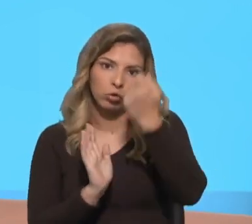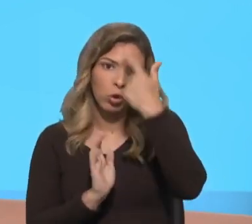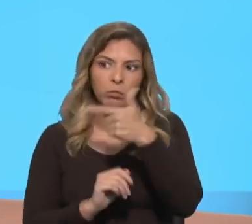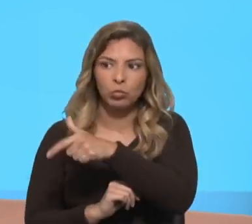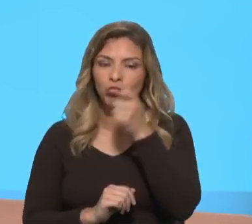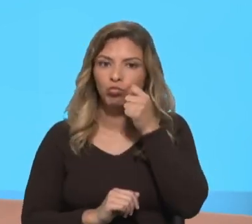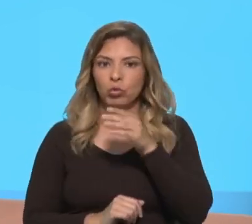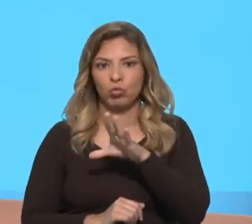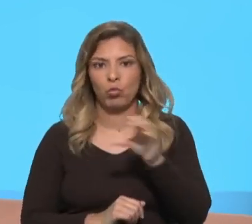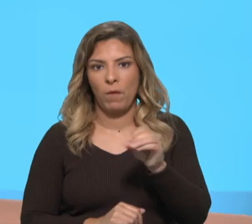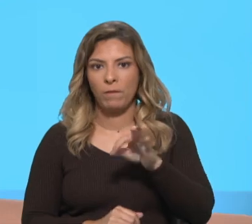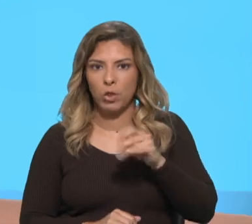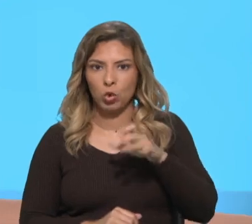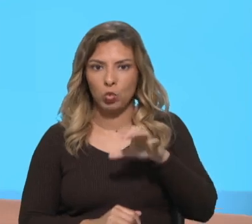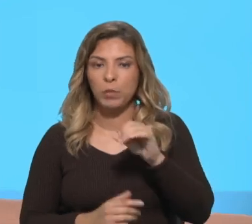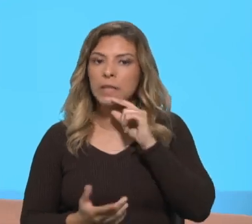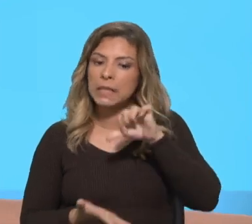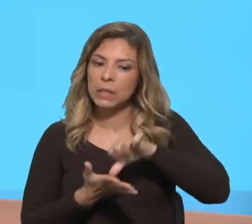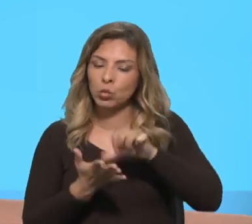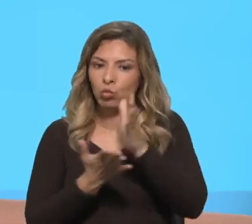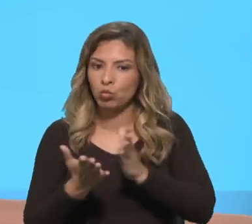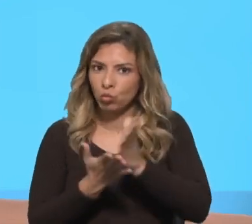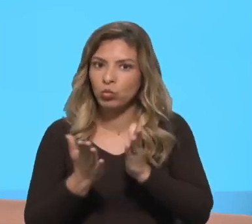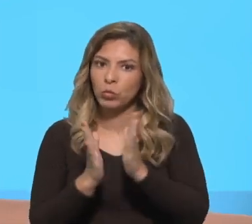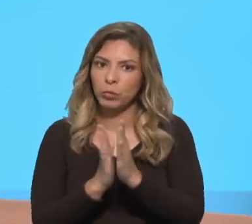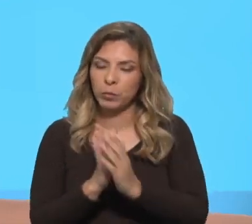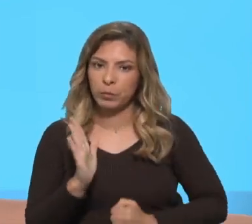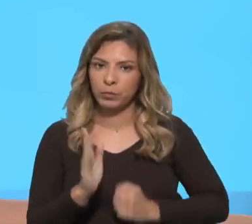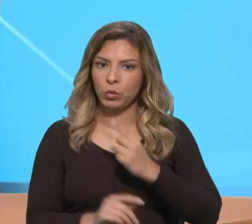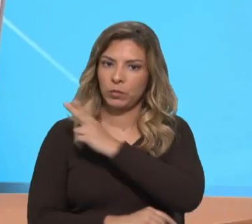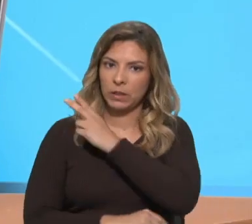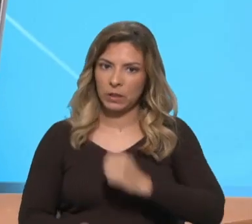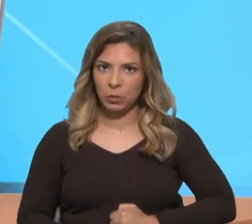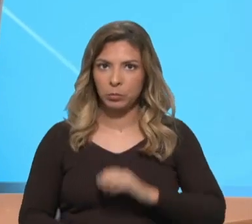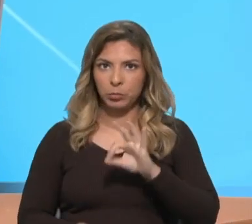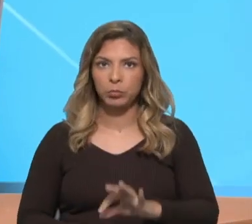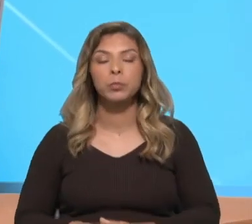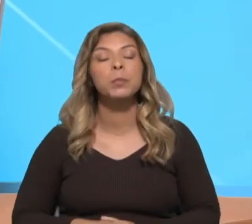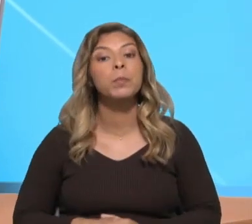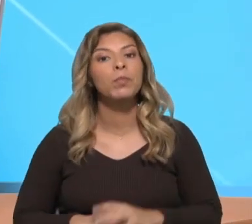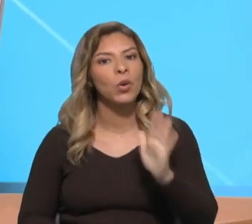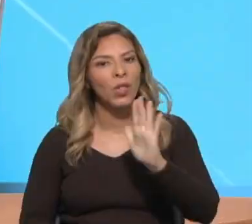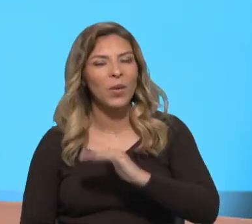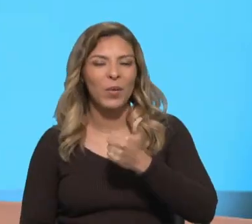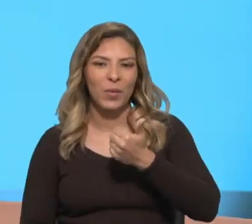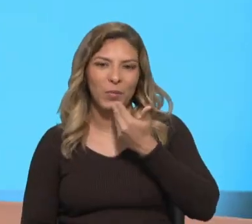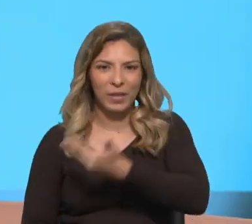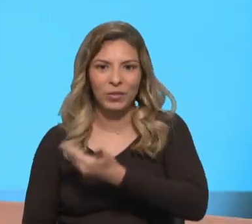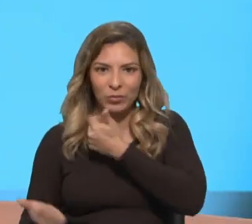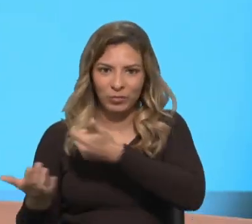Francisco Pereira, do Centro de Estudos de História Religiosa da Universidade Católica Portuguesa. Muito boa tarde. Obrigado, João, por estar no programa